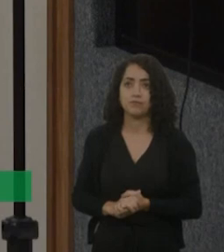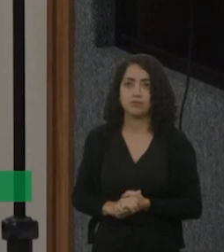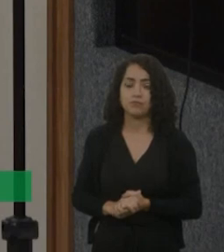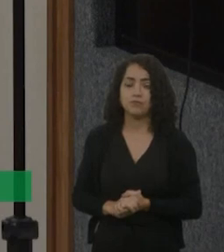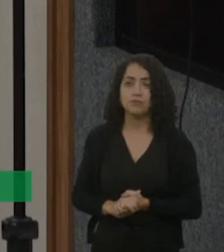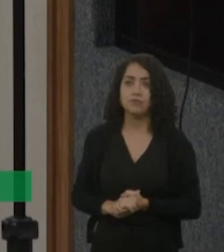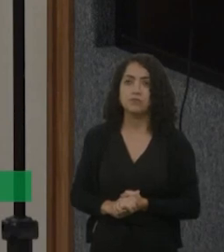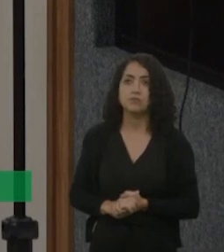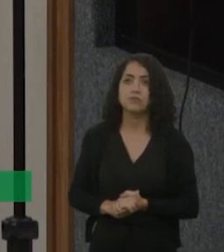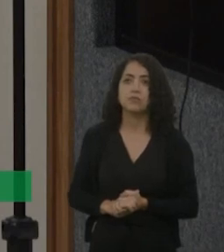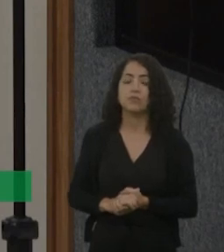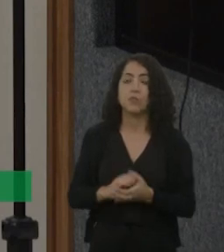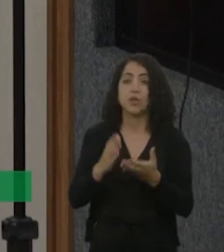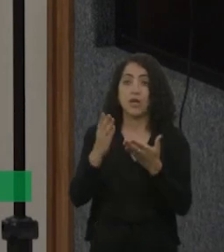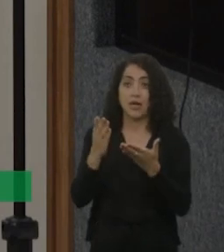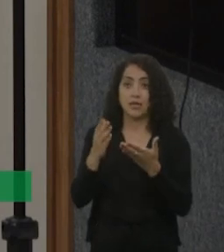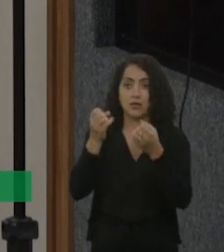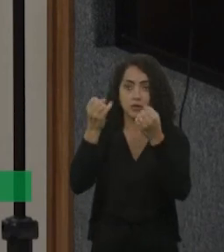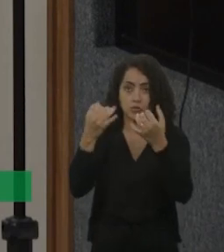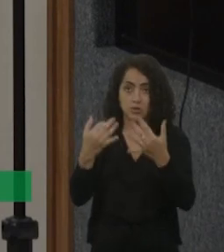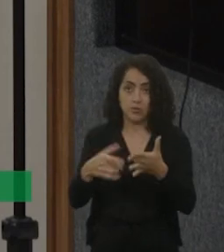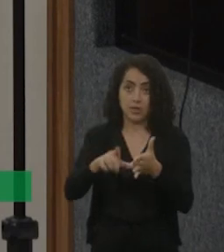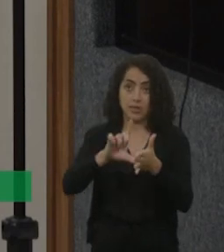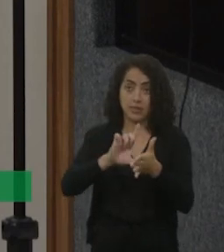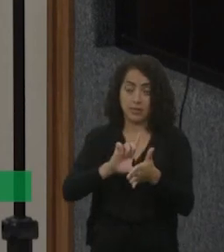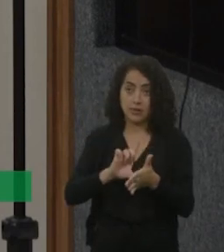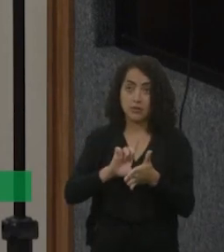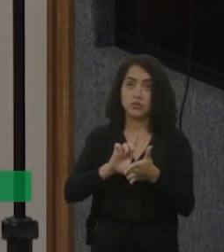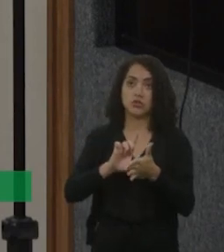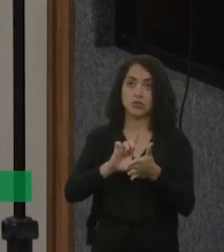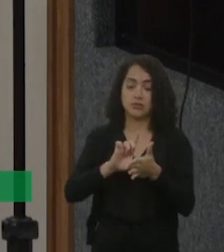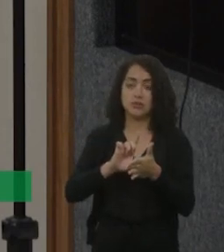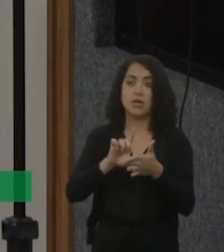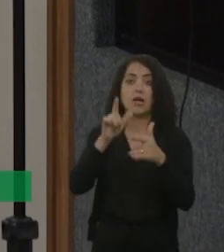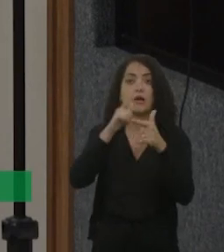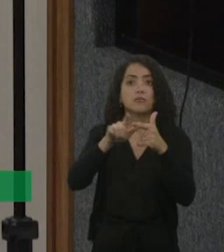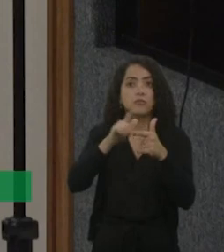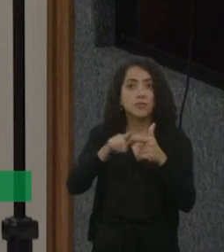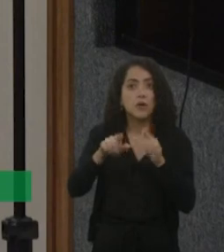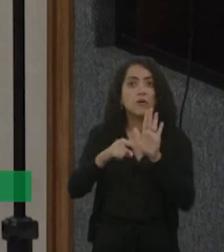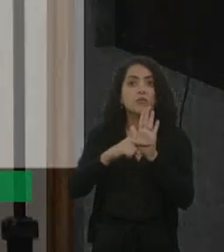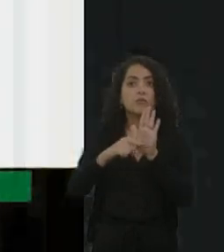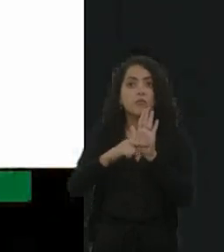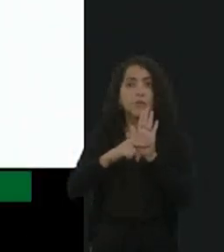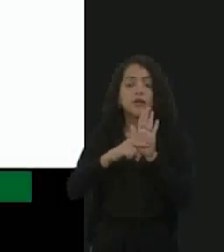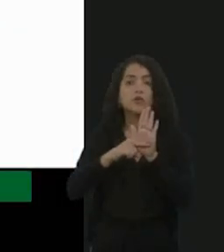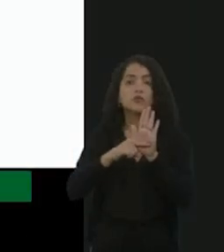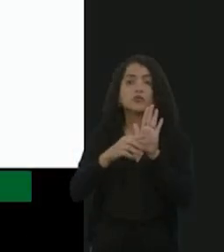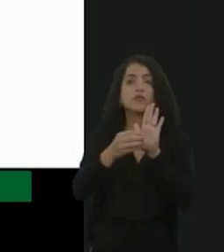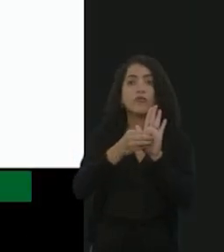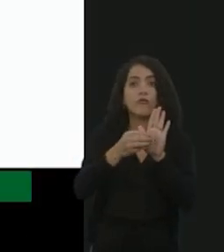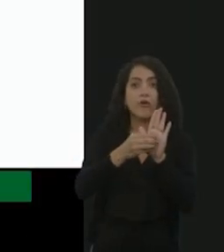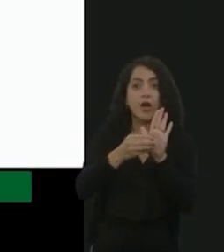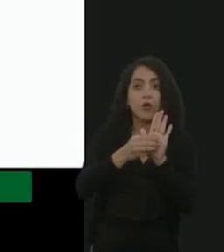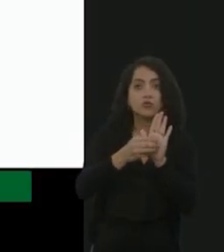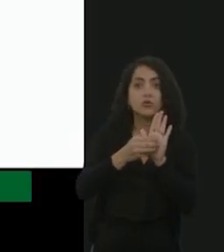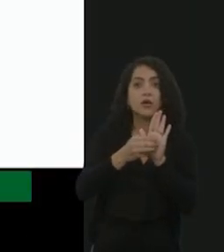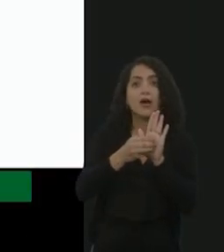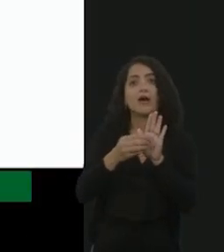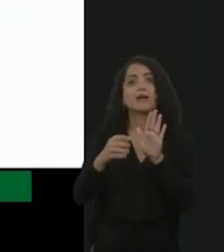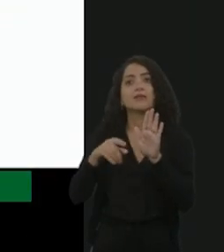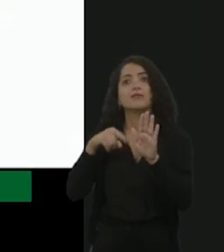Então, aqui é aquilo que eu falei. Né? Então, frente à deficiência da enzima, eu vou ter, então, a formação da